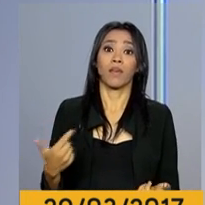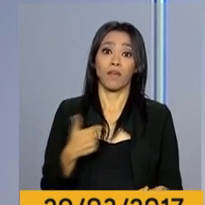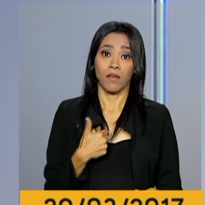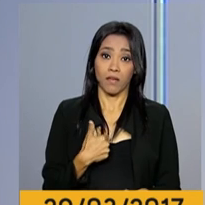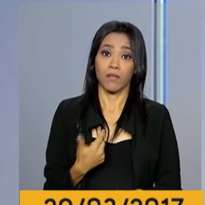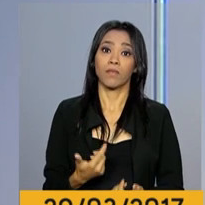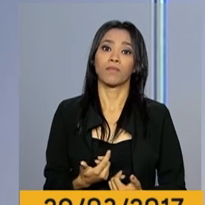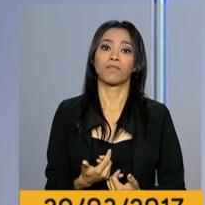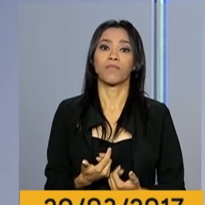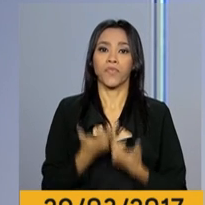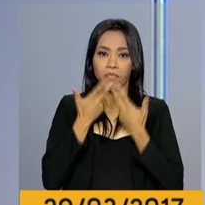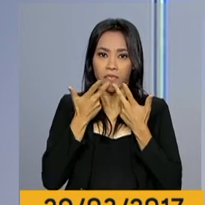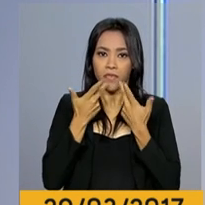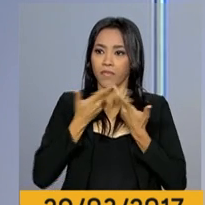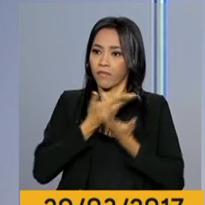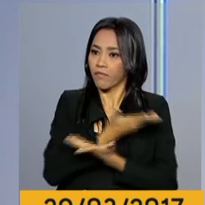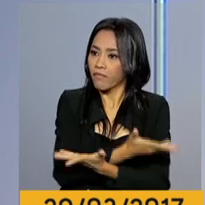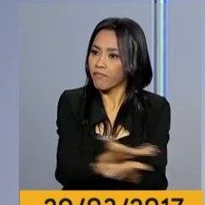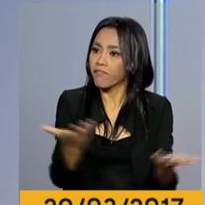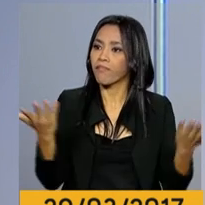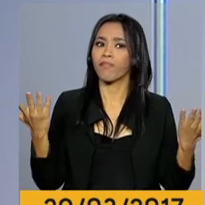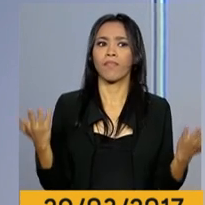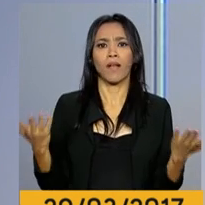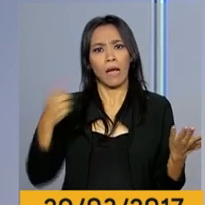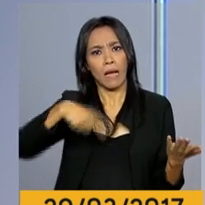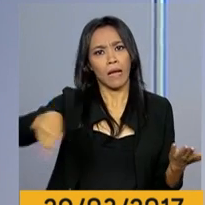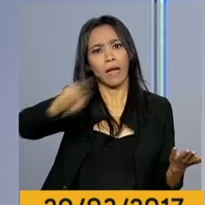a investidores